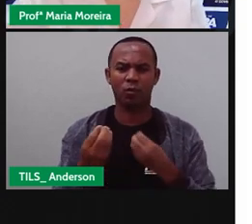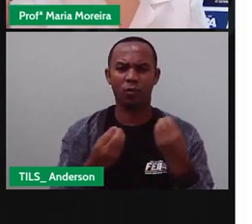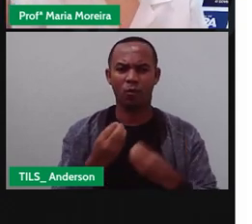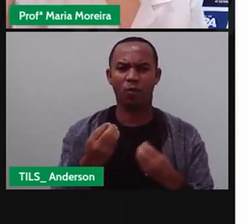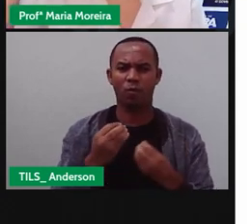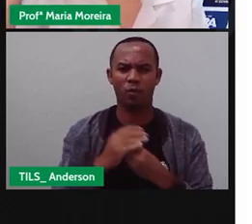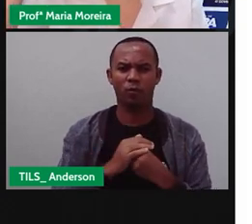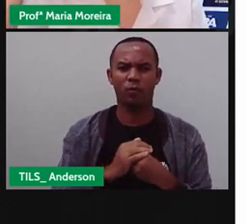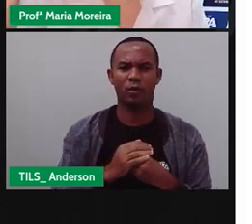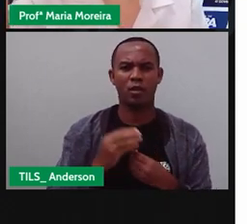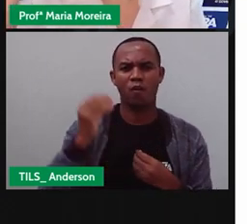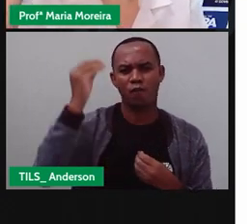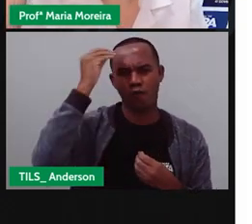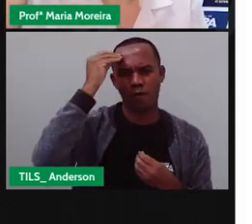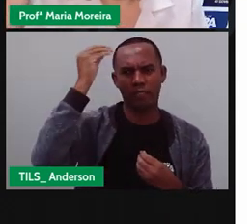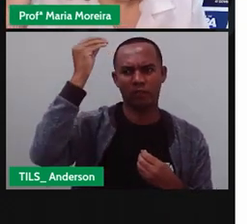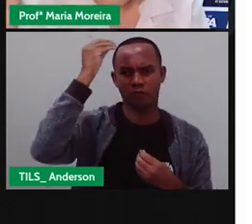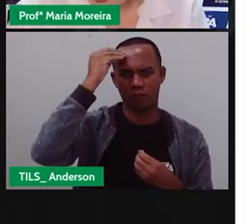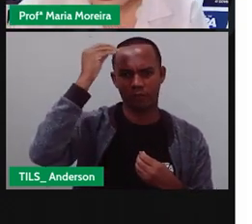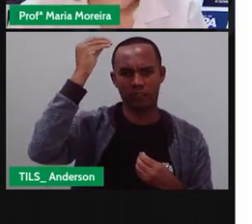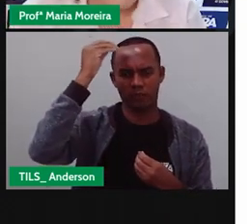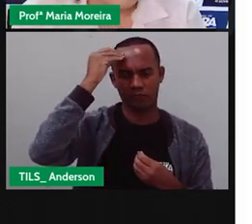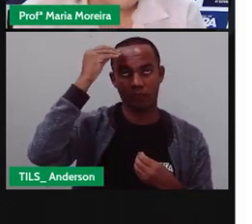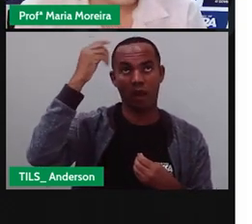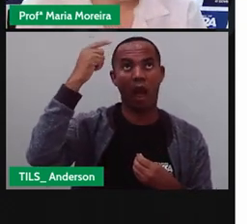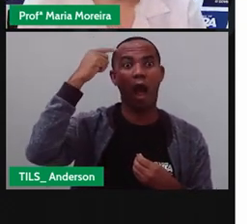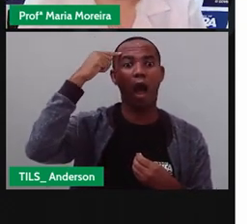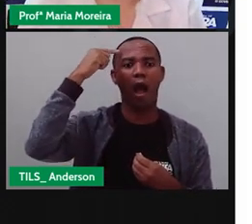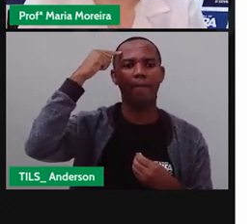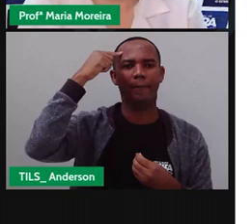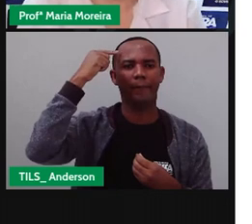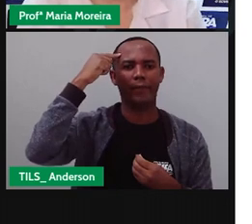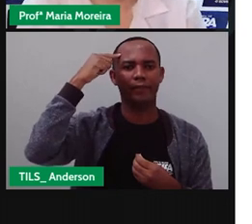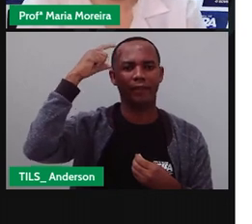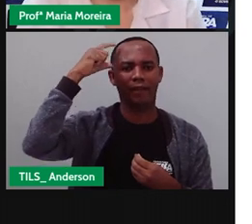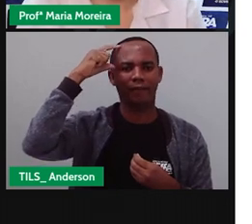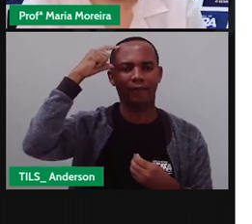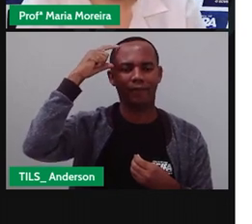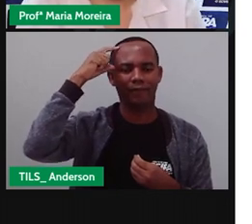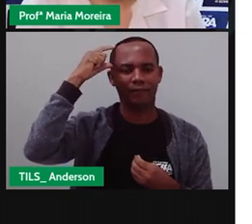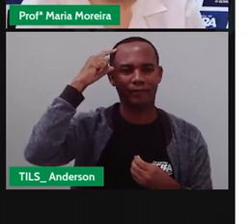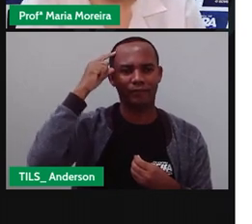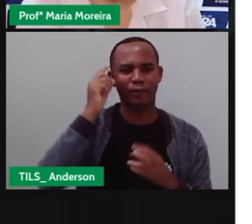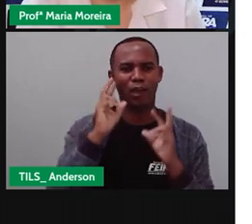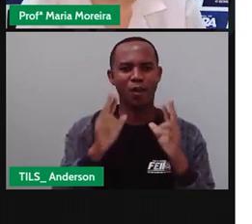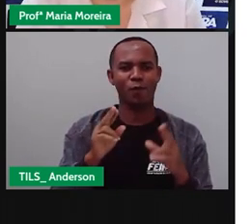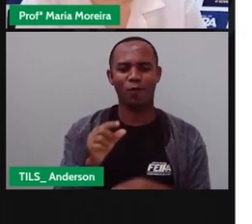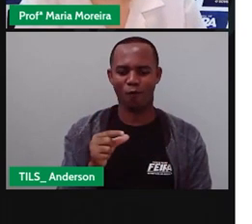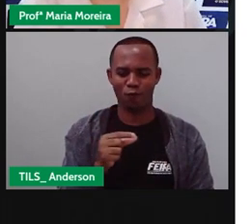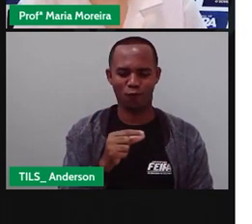quê? Aguardando informações aqui, ó, no nosso pendrive gigantesco, que é a nossa cabeça.